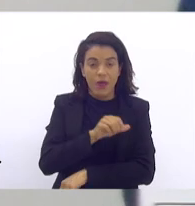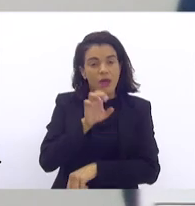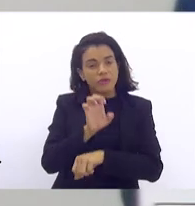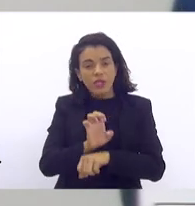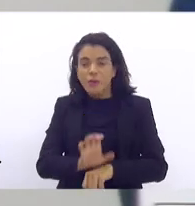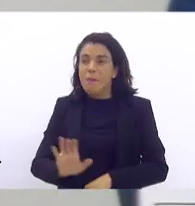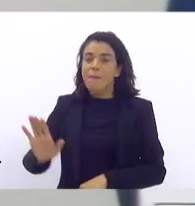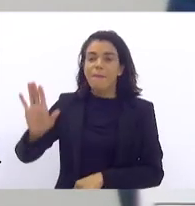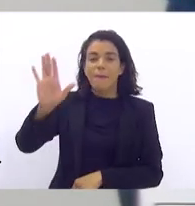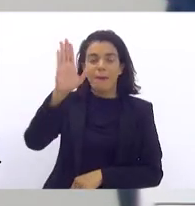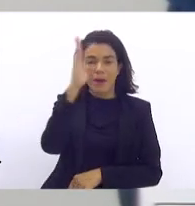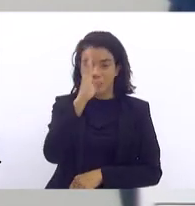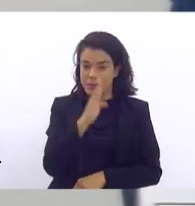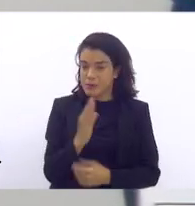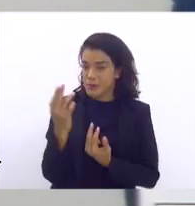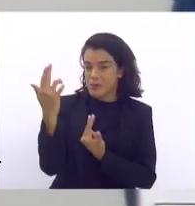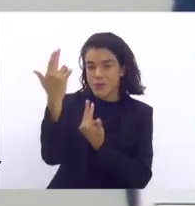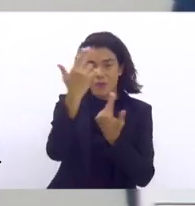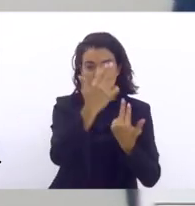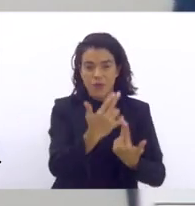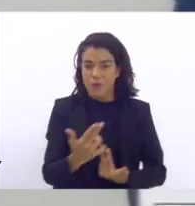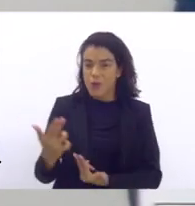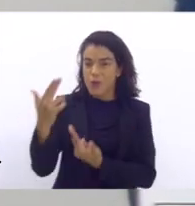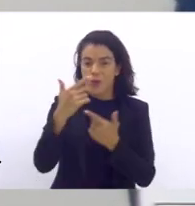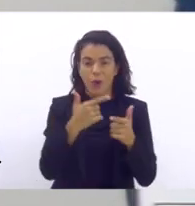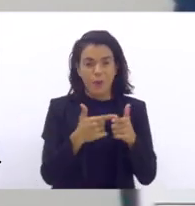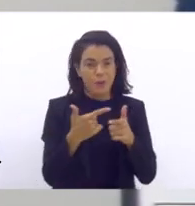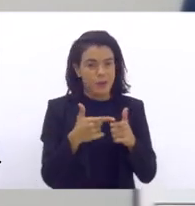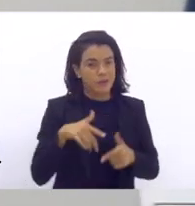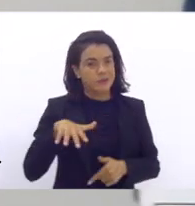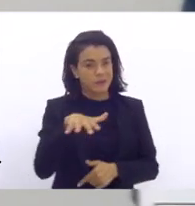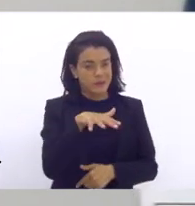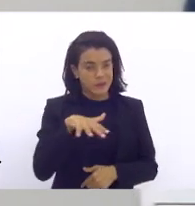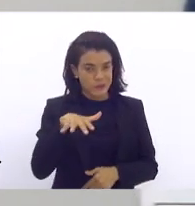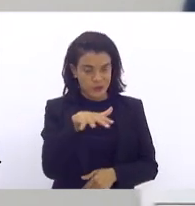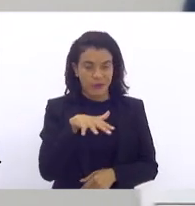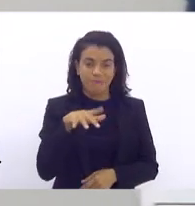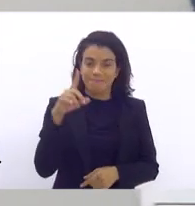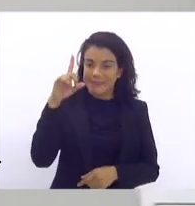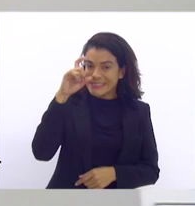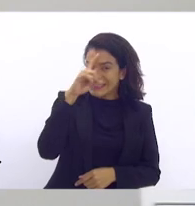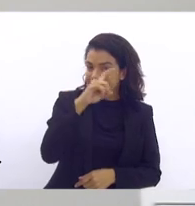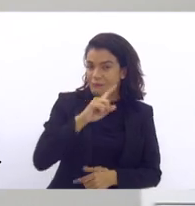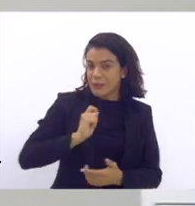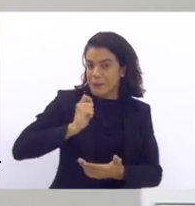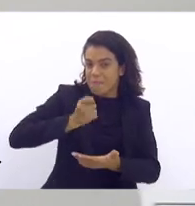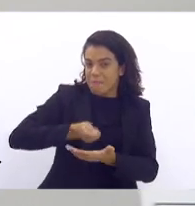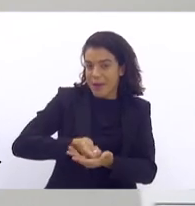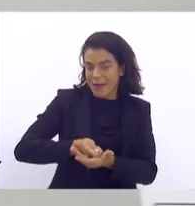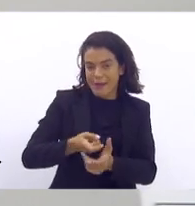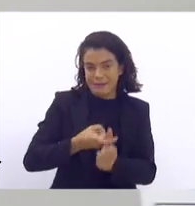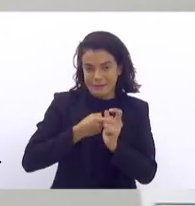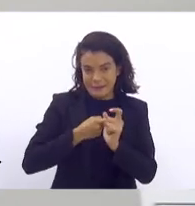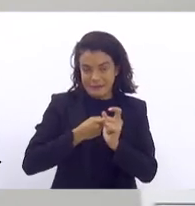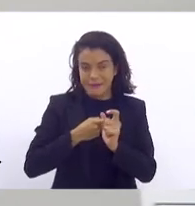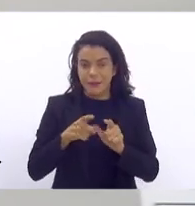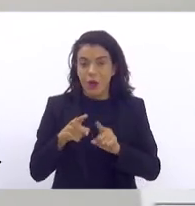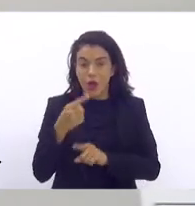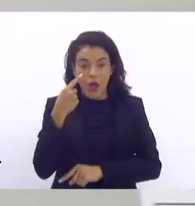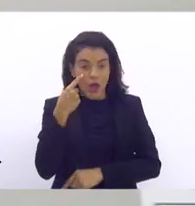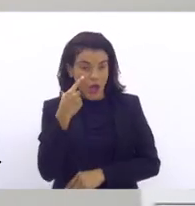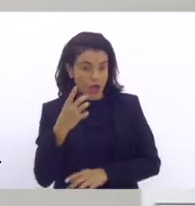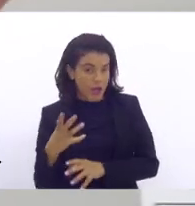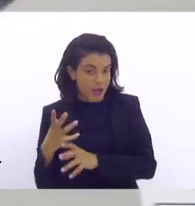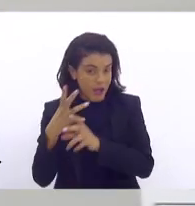mesma esse mesmo problema essa mesma essa mesma dificuldade e só em grandes números ao